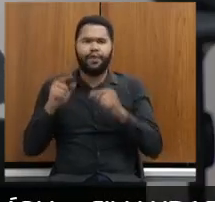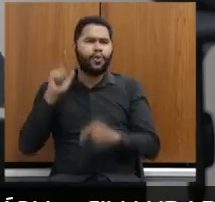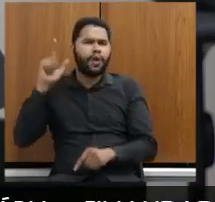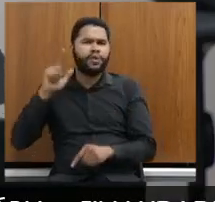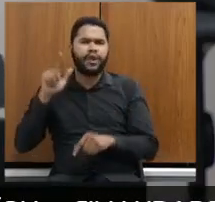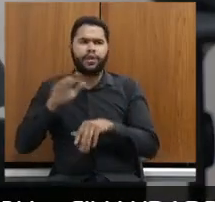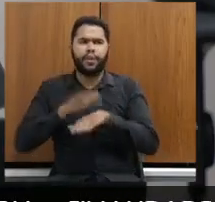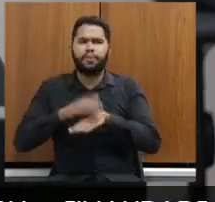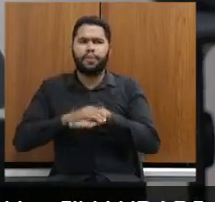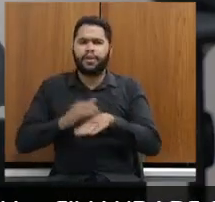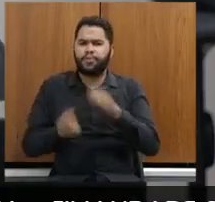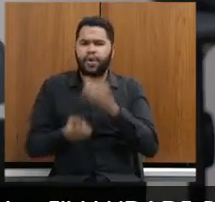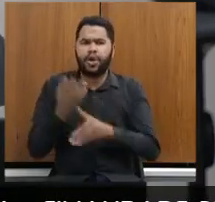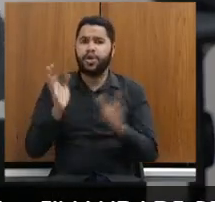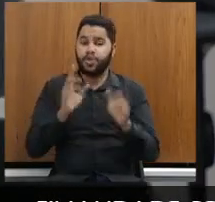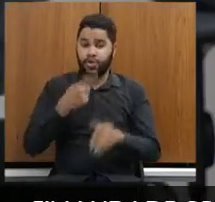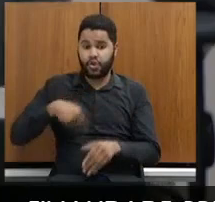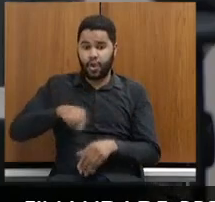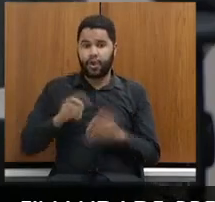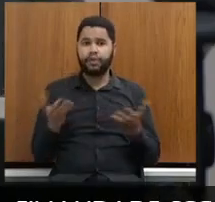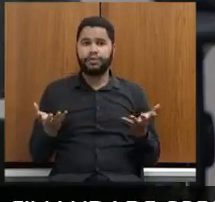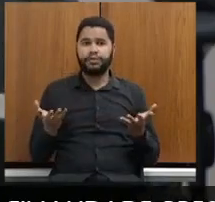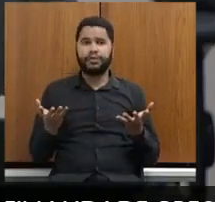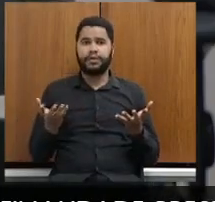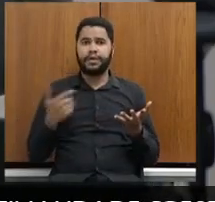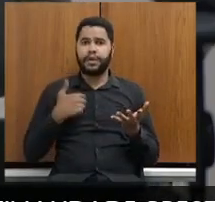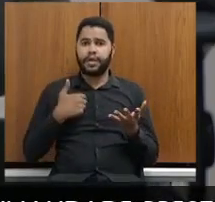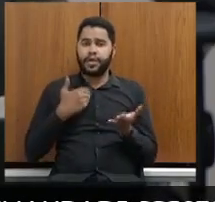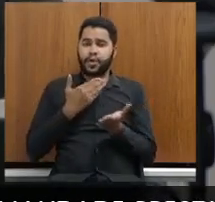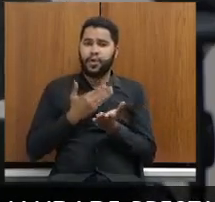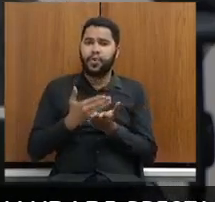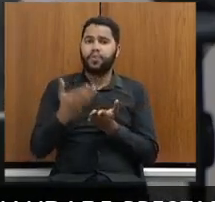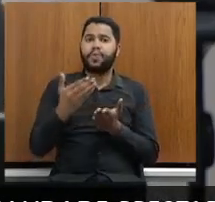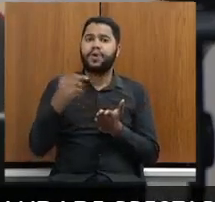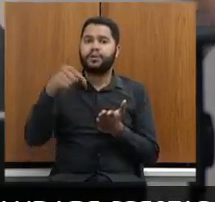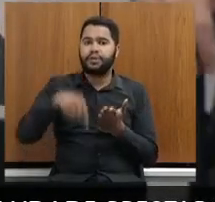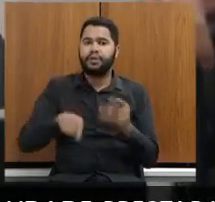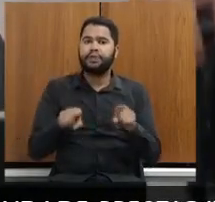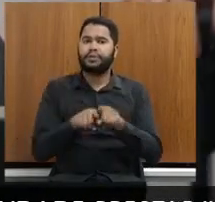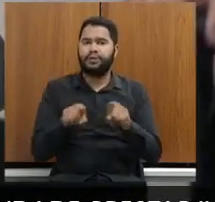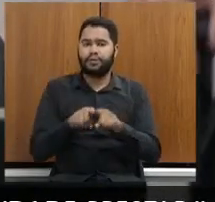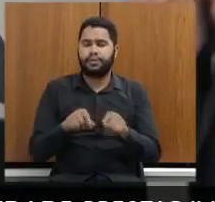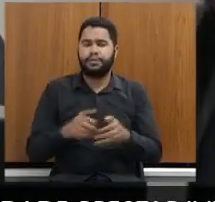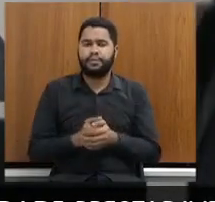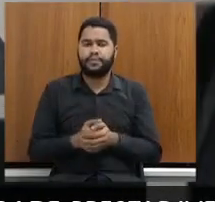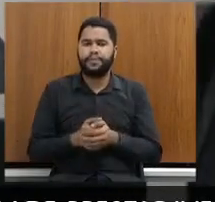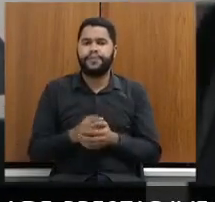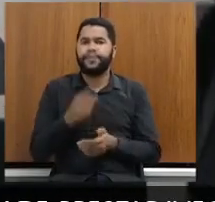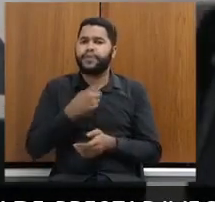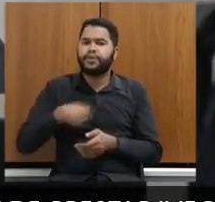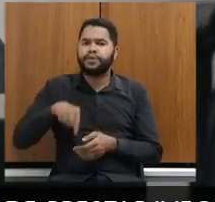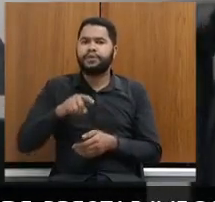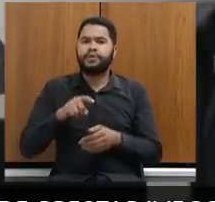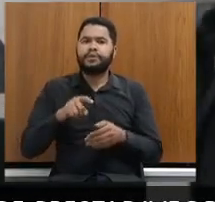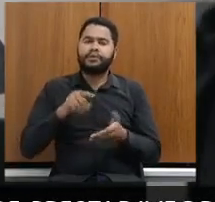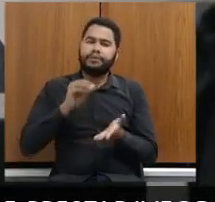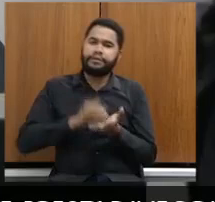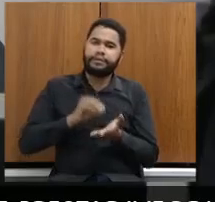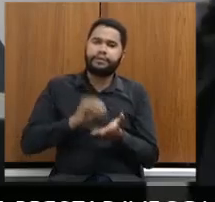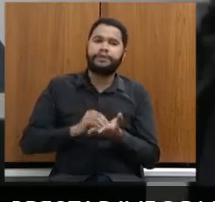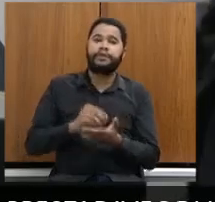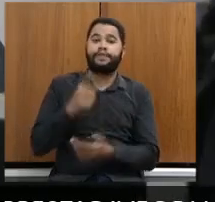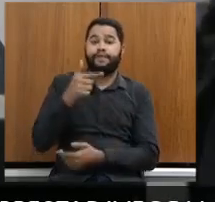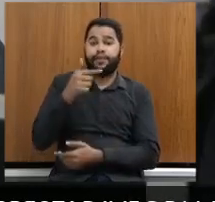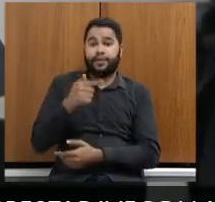legislador fez que somos nós então eu começo use um falando aqui então nós ficamos com essa pendência desde